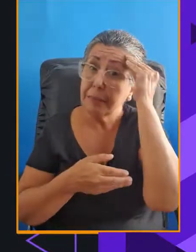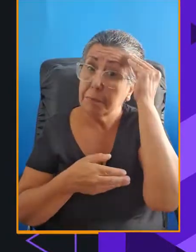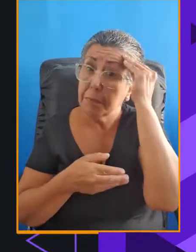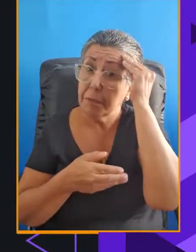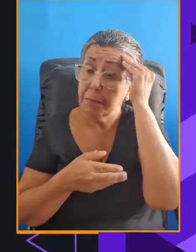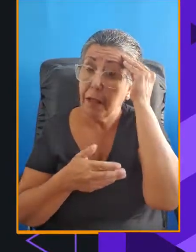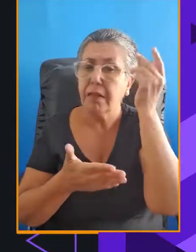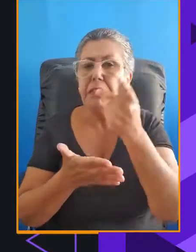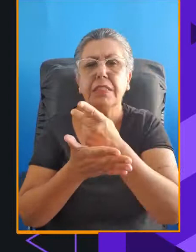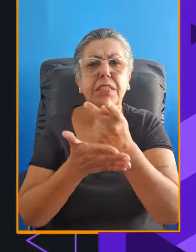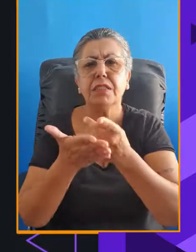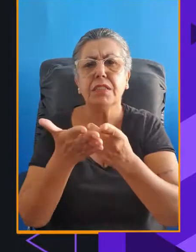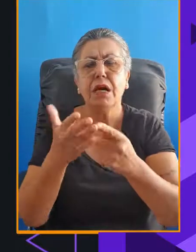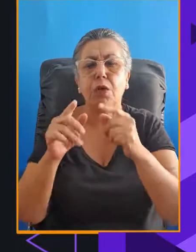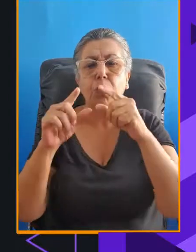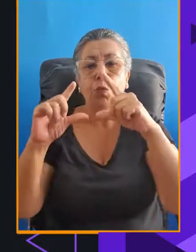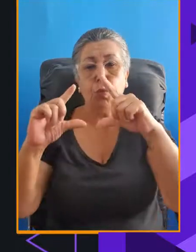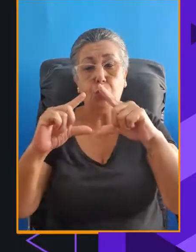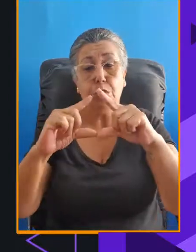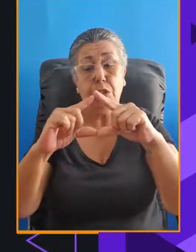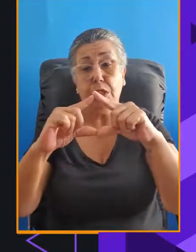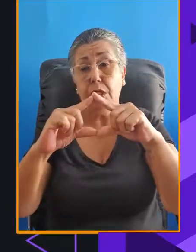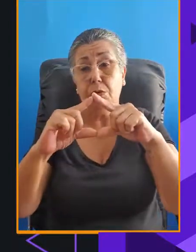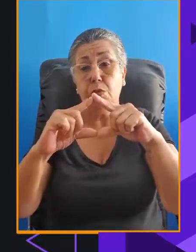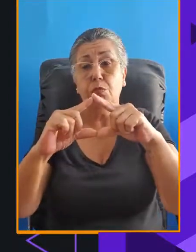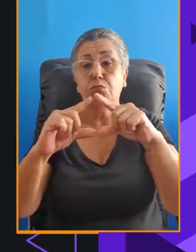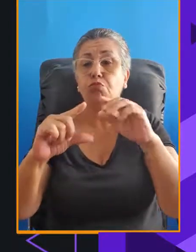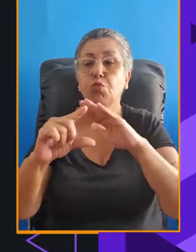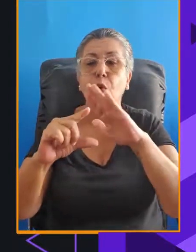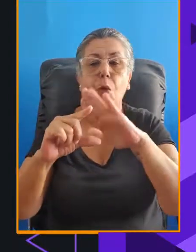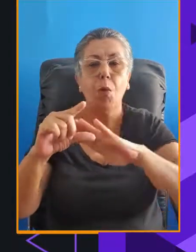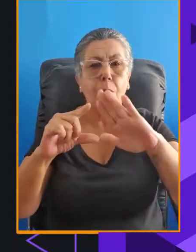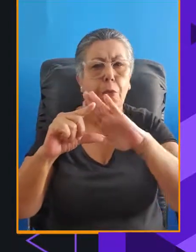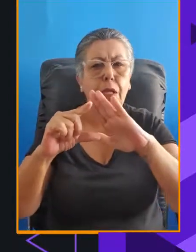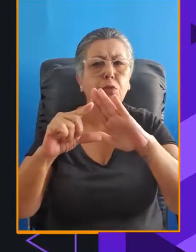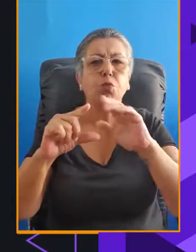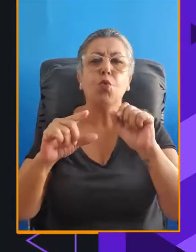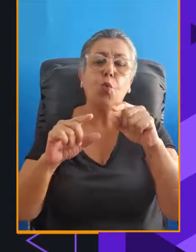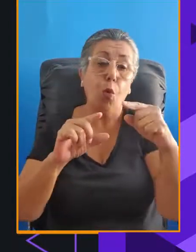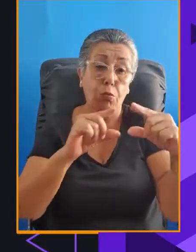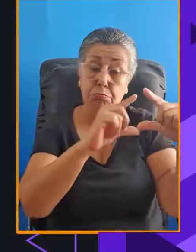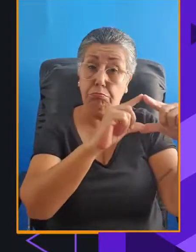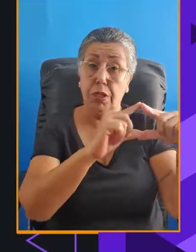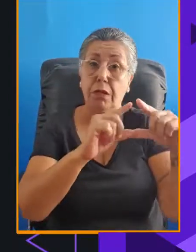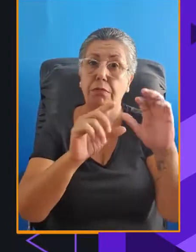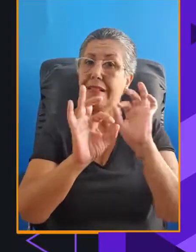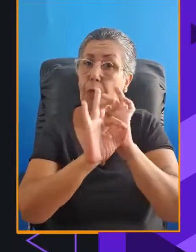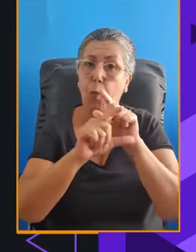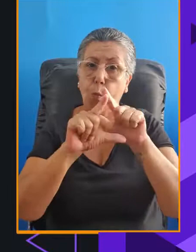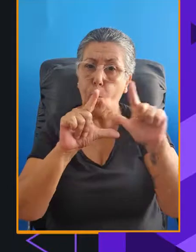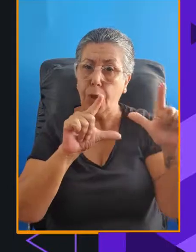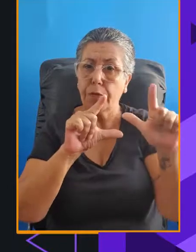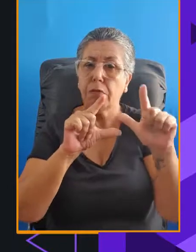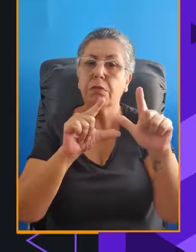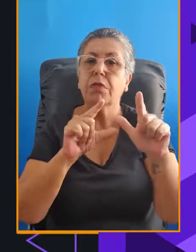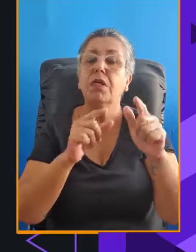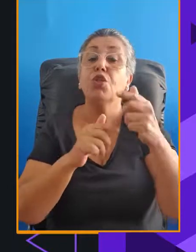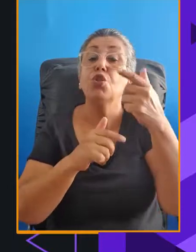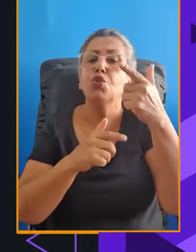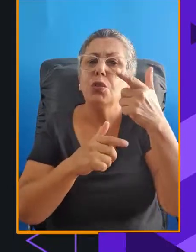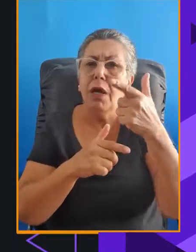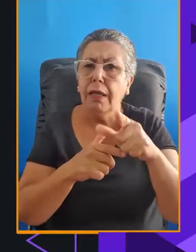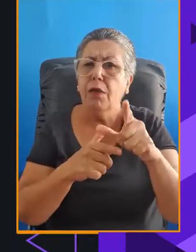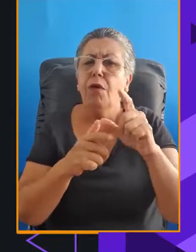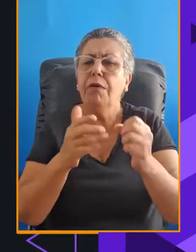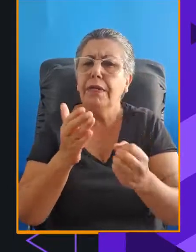experimentar desenhar um triângulo, um com preenchimento e outro sem preenchimento, e repetir essas formas até criar